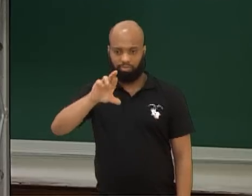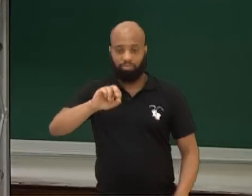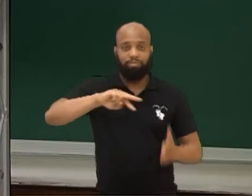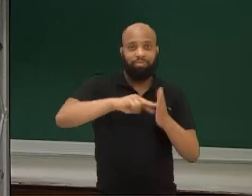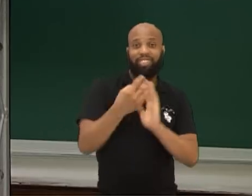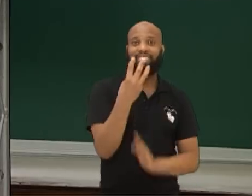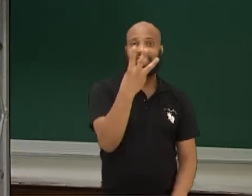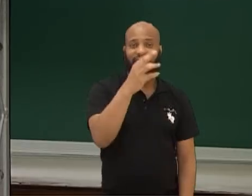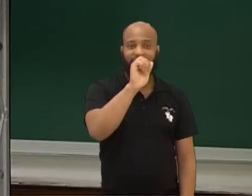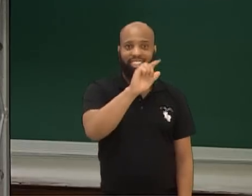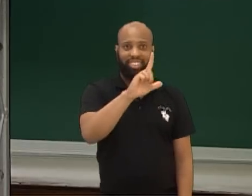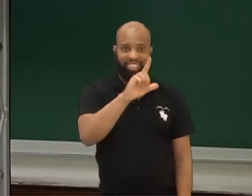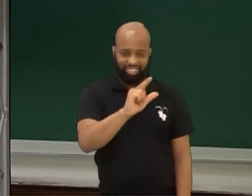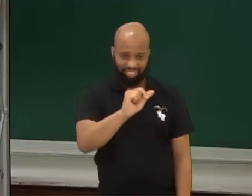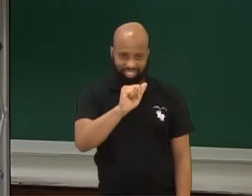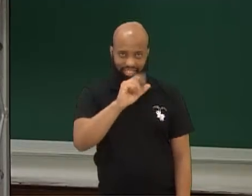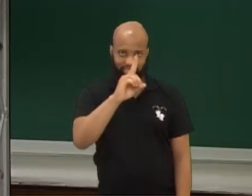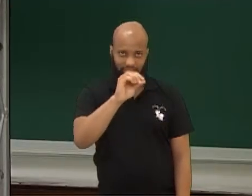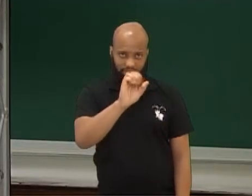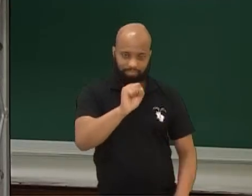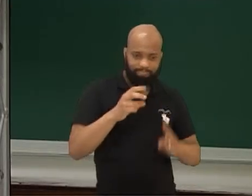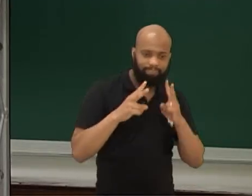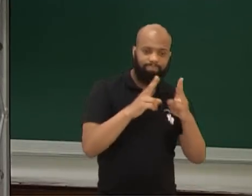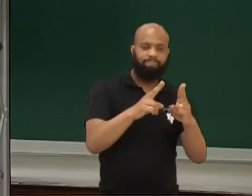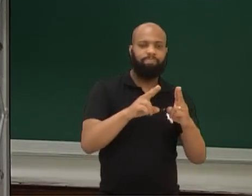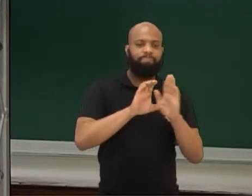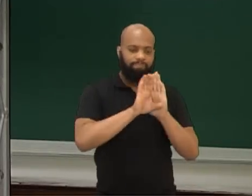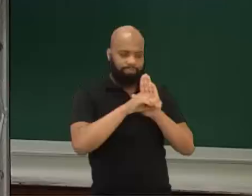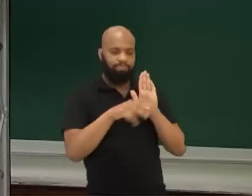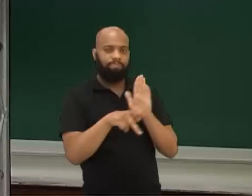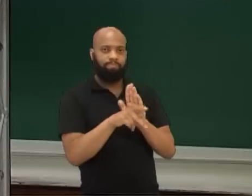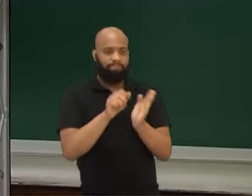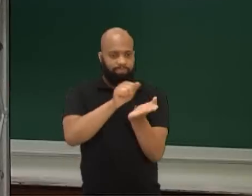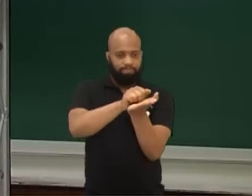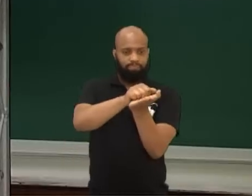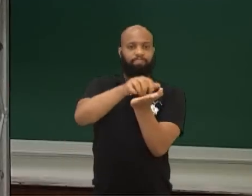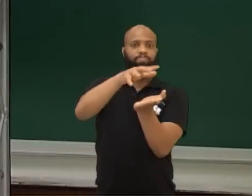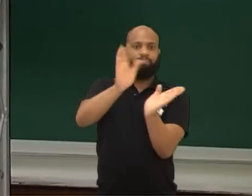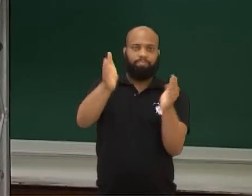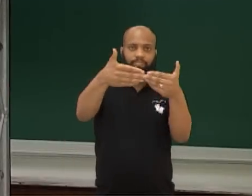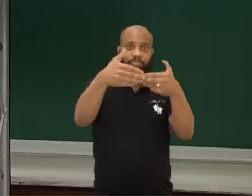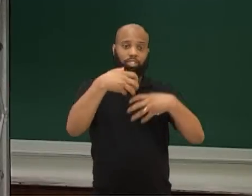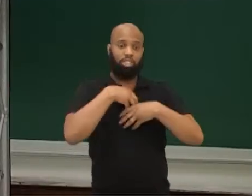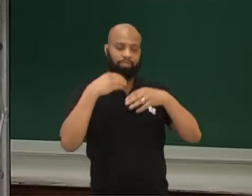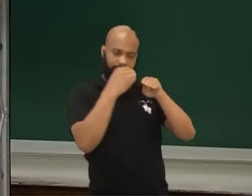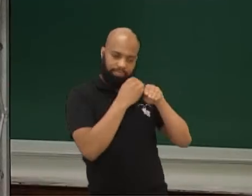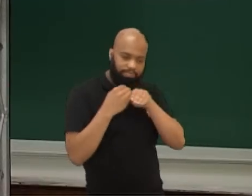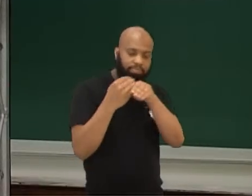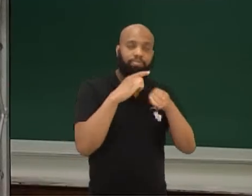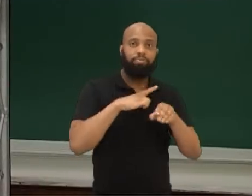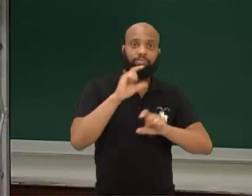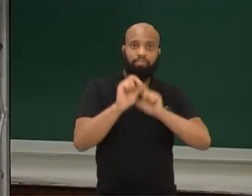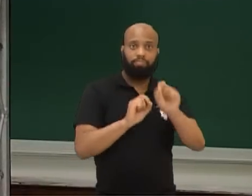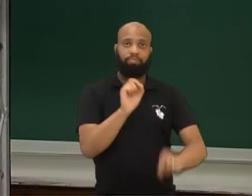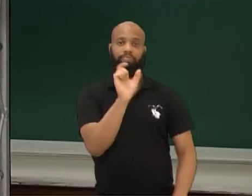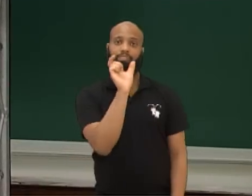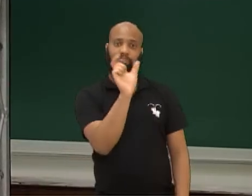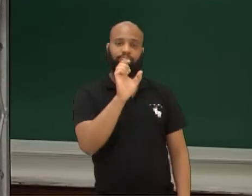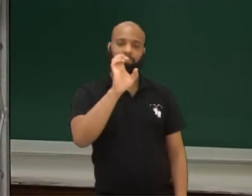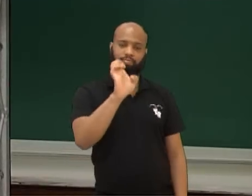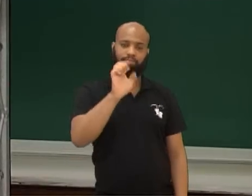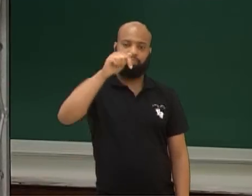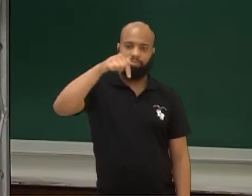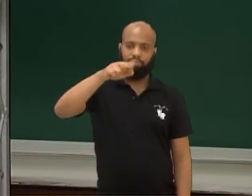lados iguais. Então, esse é o conceito que nós vimos de polígono regular. Então, nós associamos, então, o equilátero, três